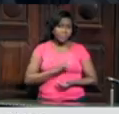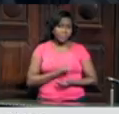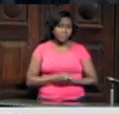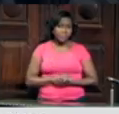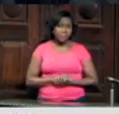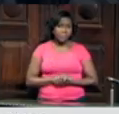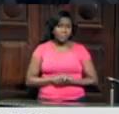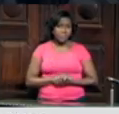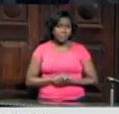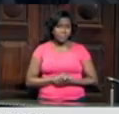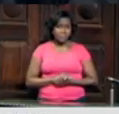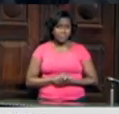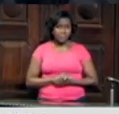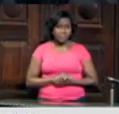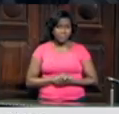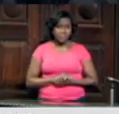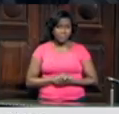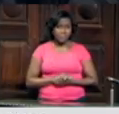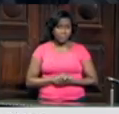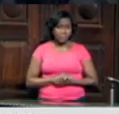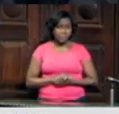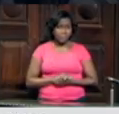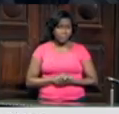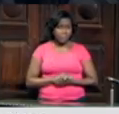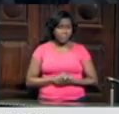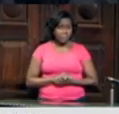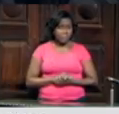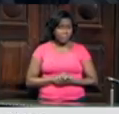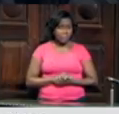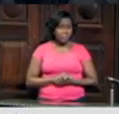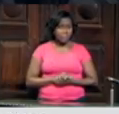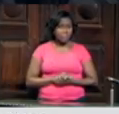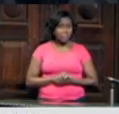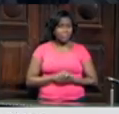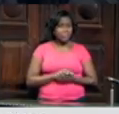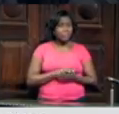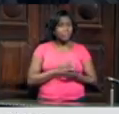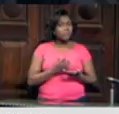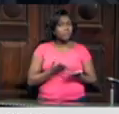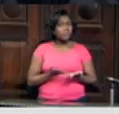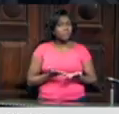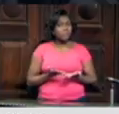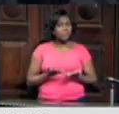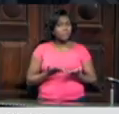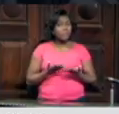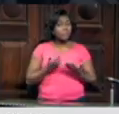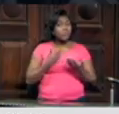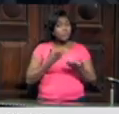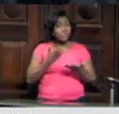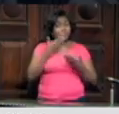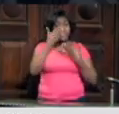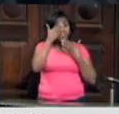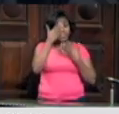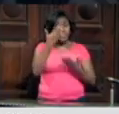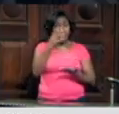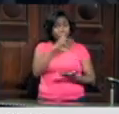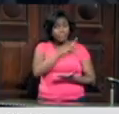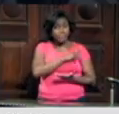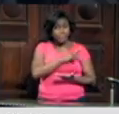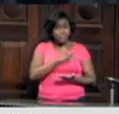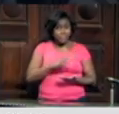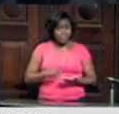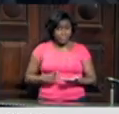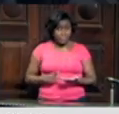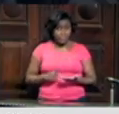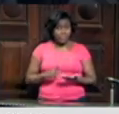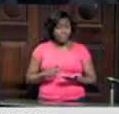essa de Queiroz, e escritores modernos também. E, portanto, eu agradeço muito, Sr. Presidente, meus senhores e